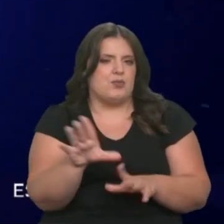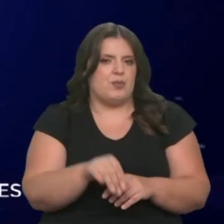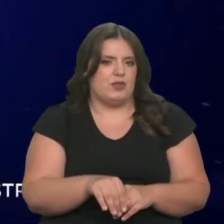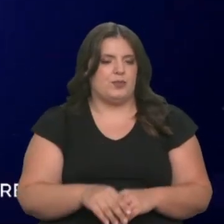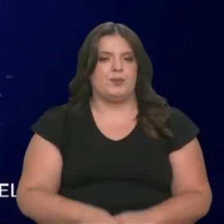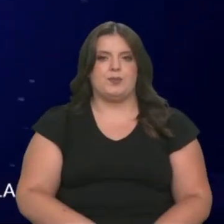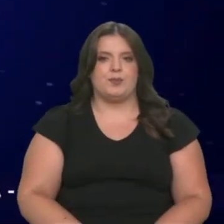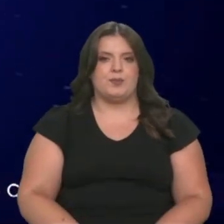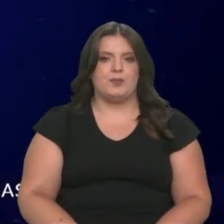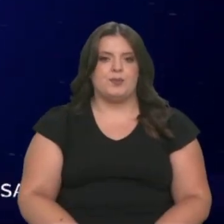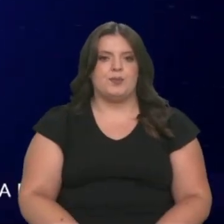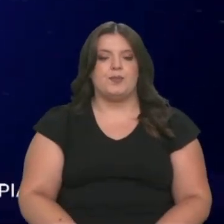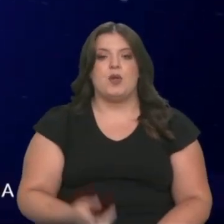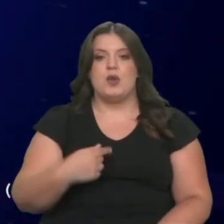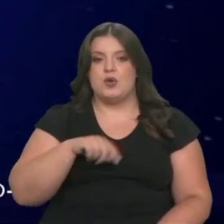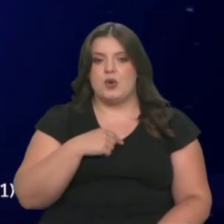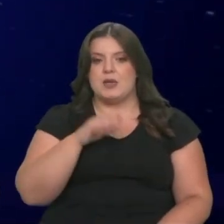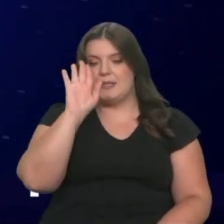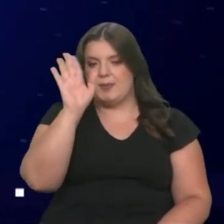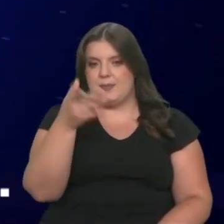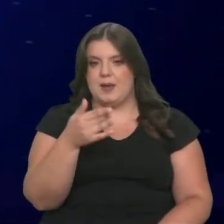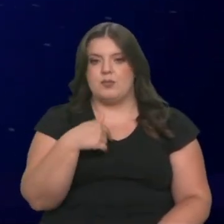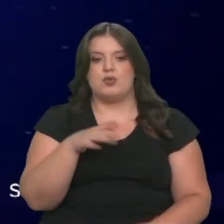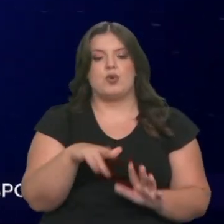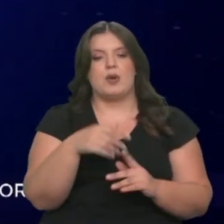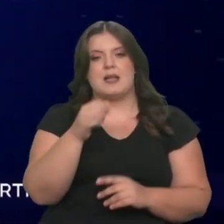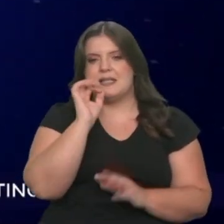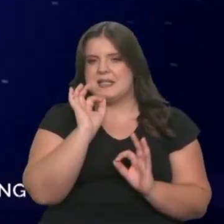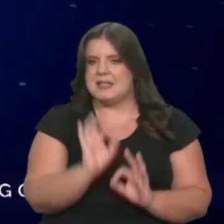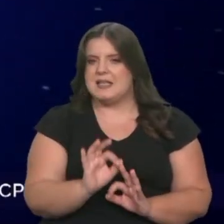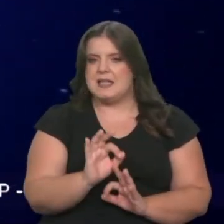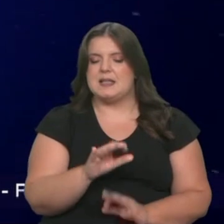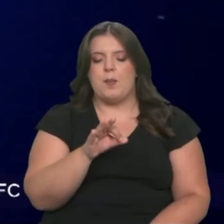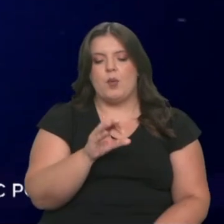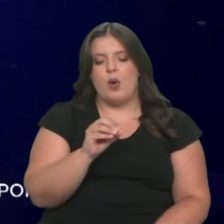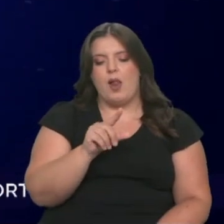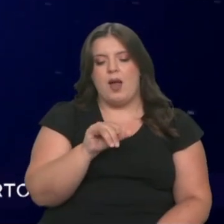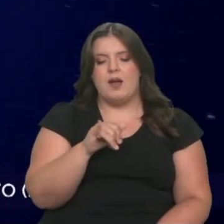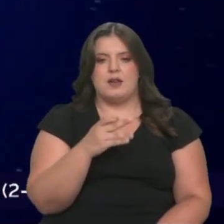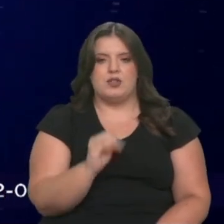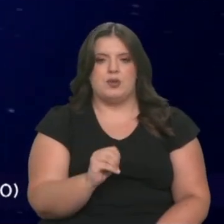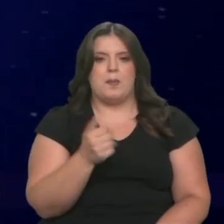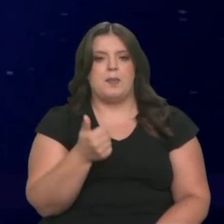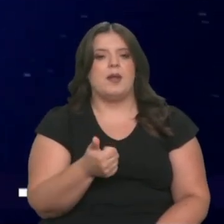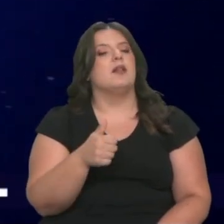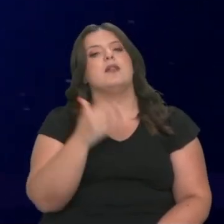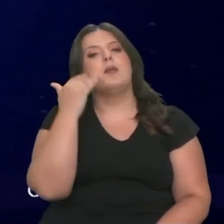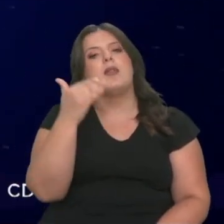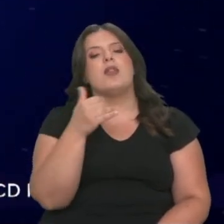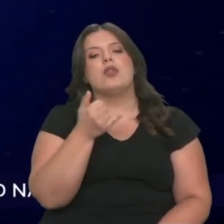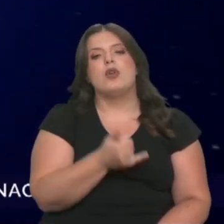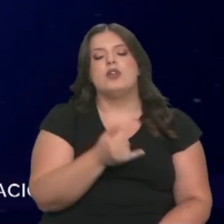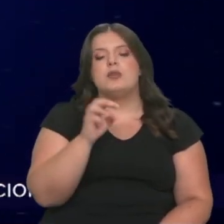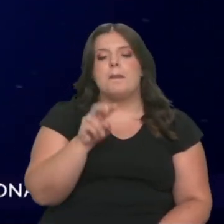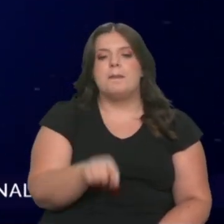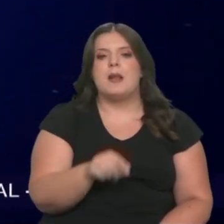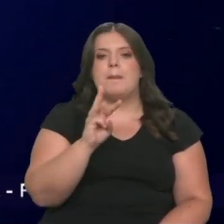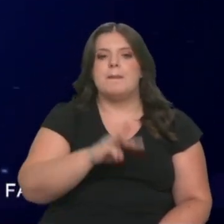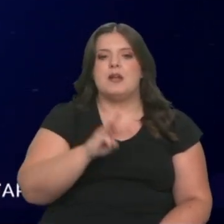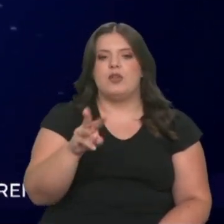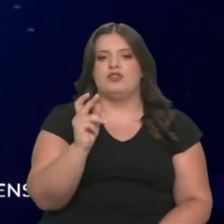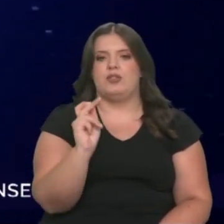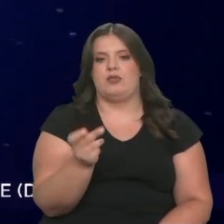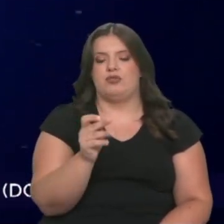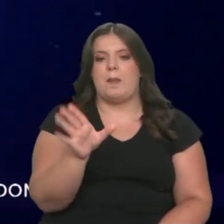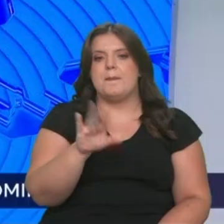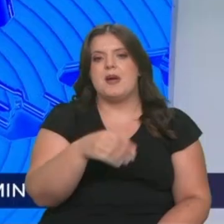Polaris. Nós sabemos com um grande grau de certeza que a Polaris B tem uma idade de aproximadamente 2 mil milhões de anos.